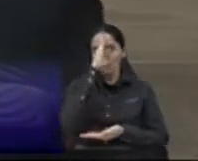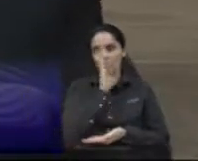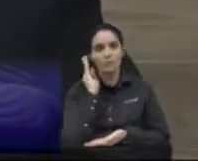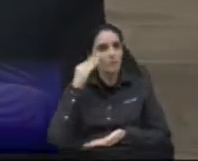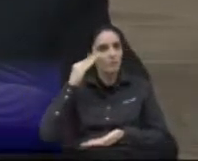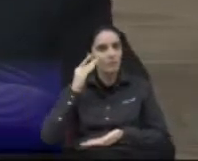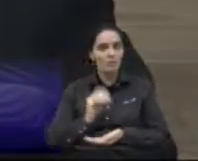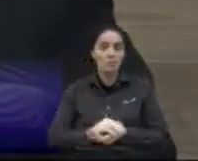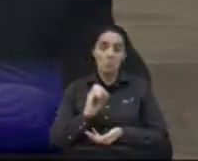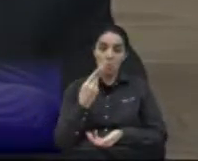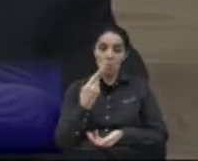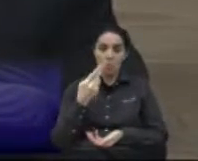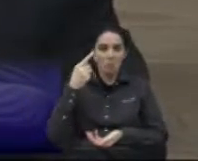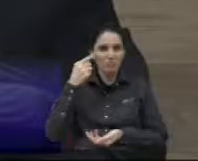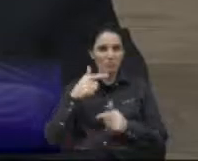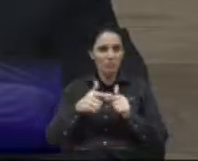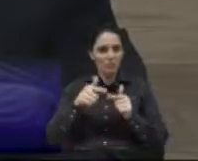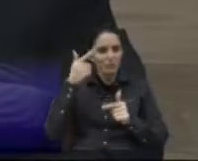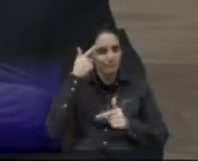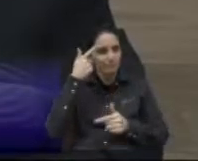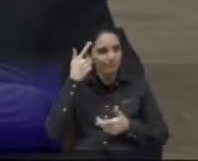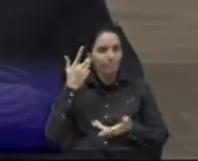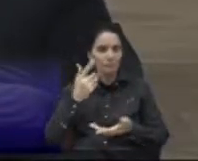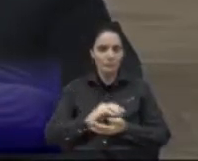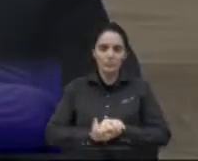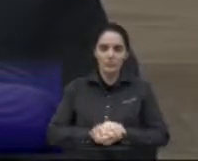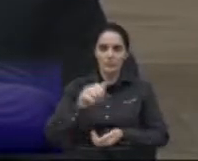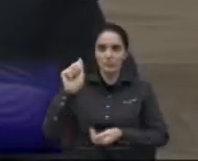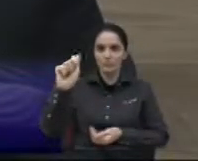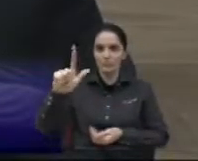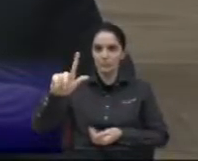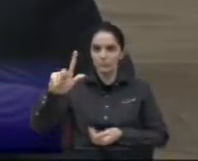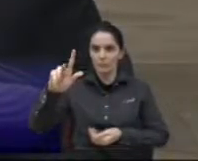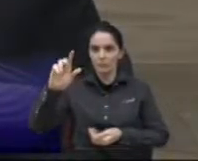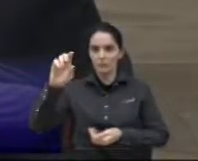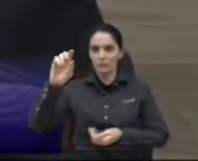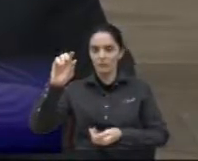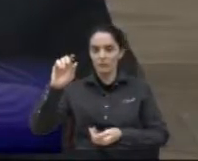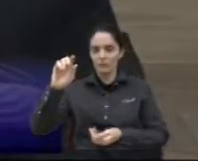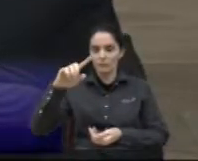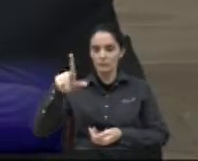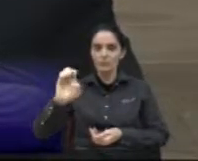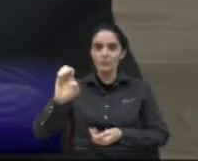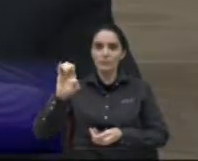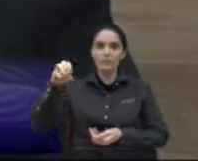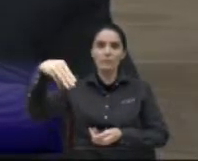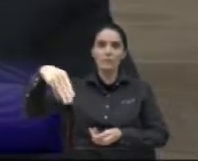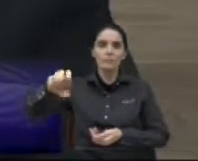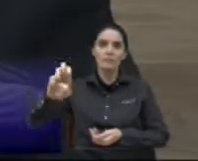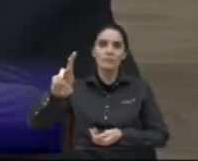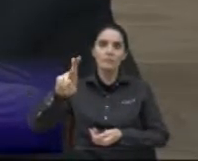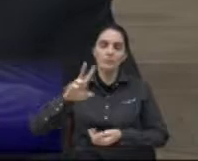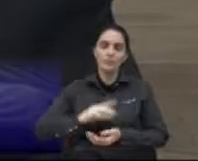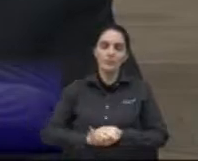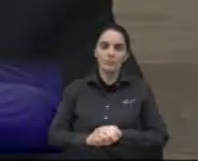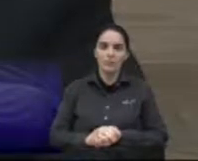até mesmo de Alzheimer. A emenda que a vereadora e doutora Mayra fez